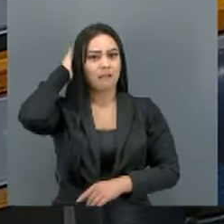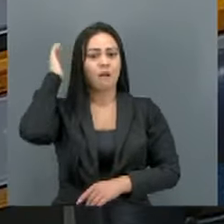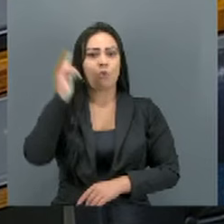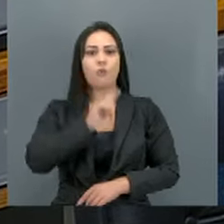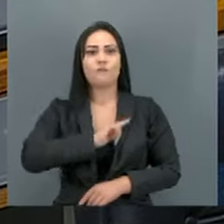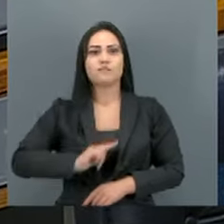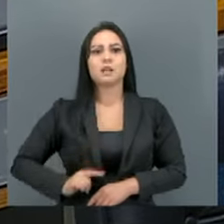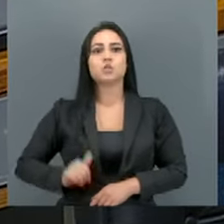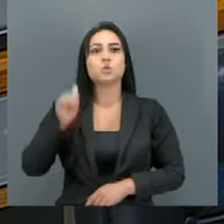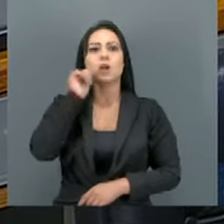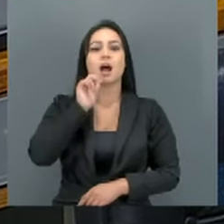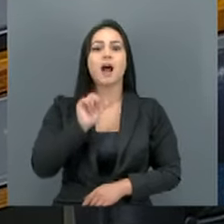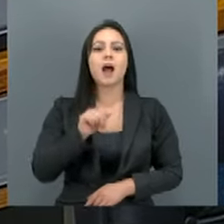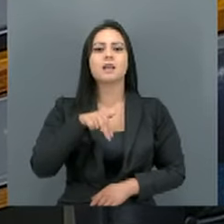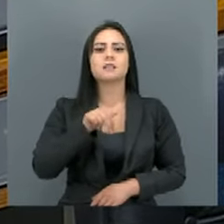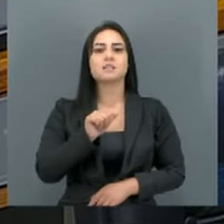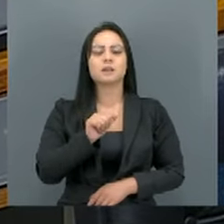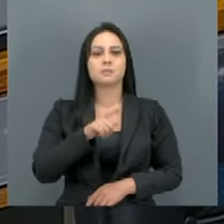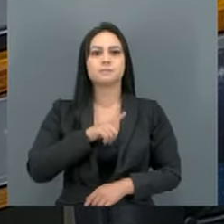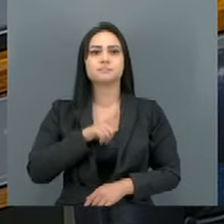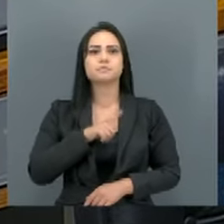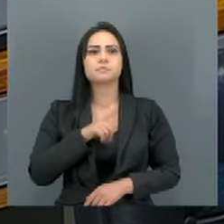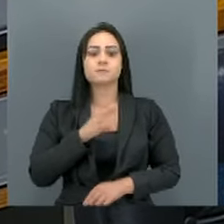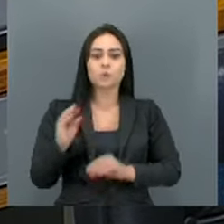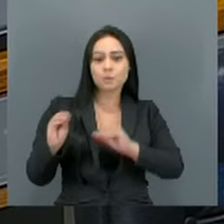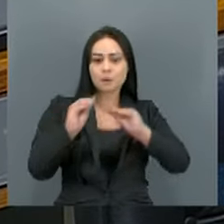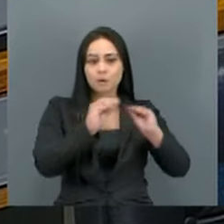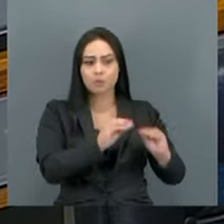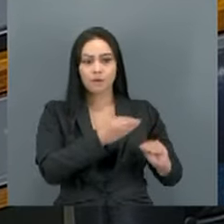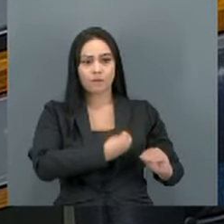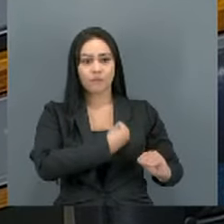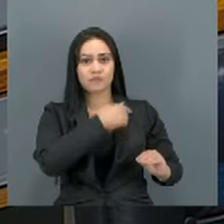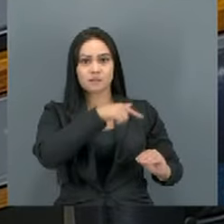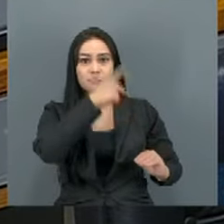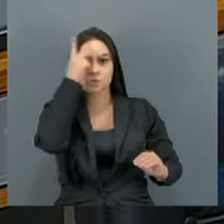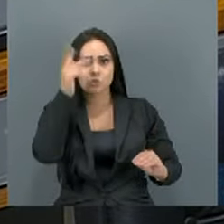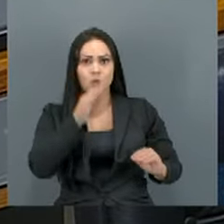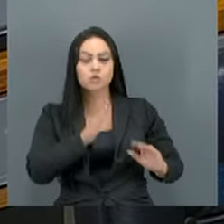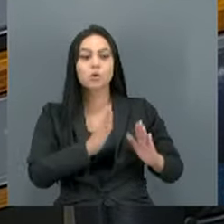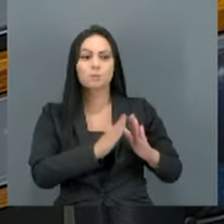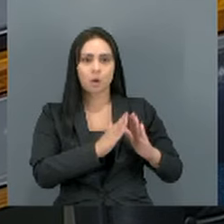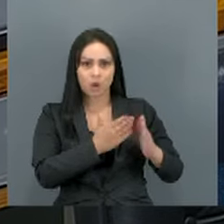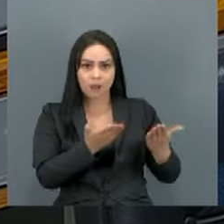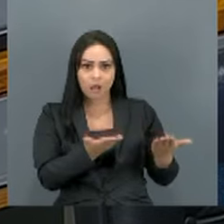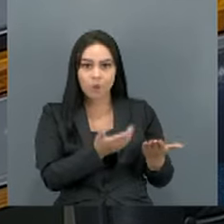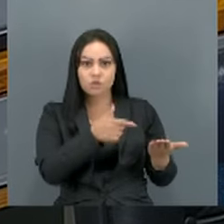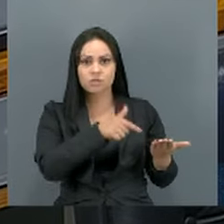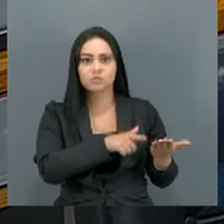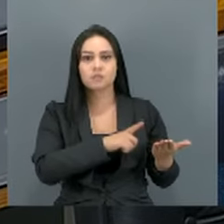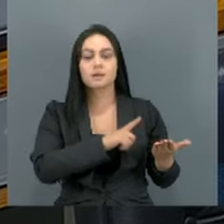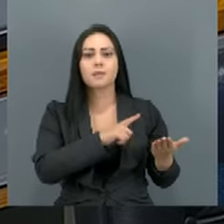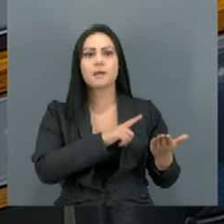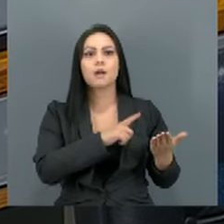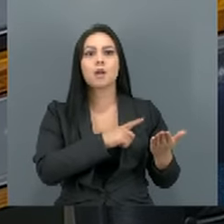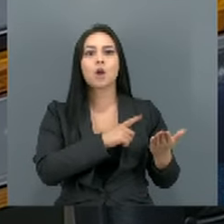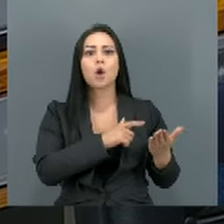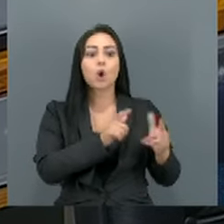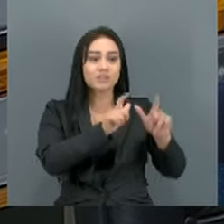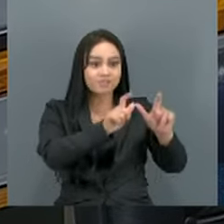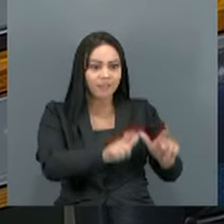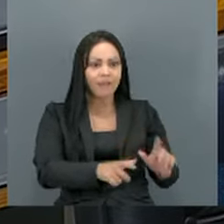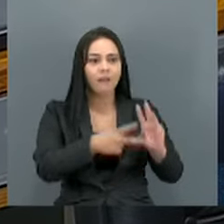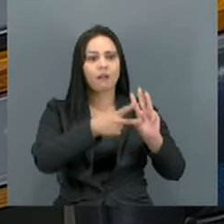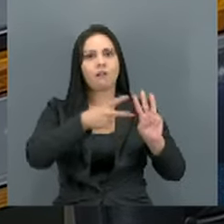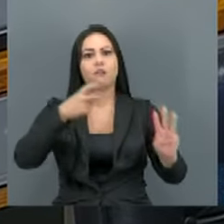governadora Ana Júlia Carepa designou para ocupação por essas pessoas que estão aí hoje e posteriormente foi demarcada como terra indígena.